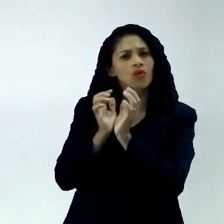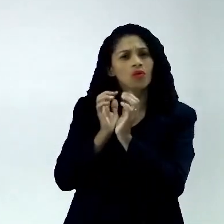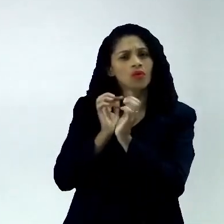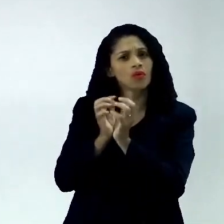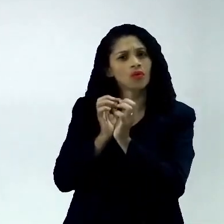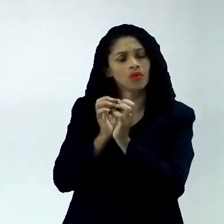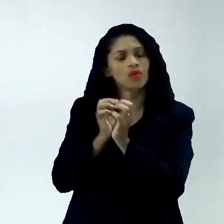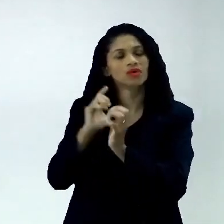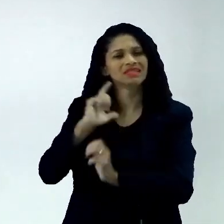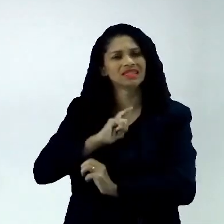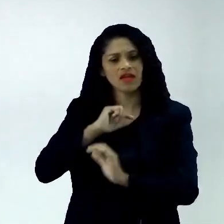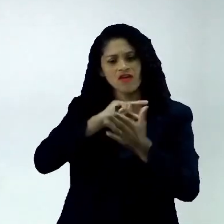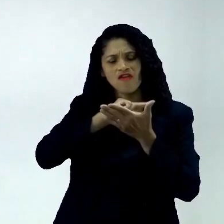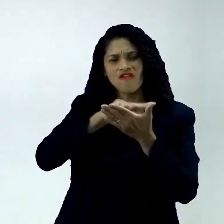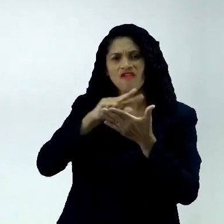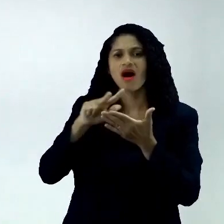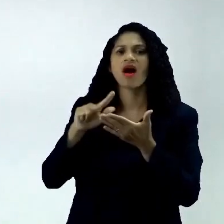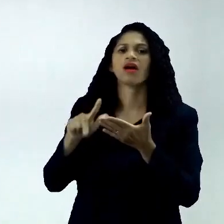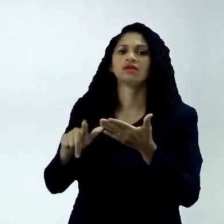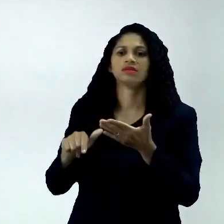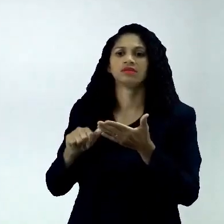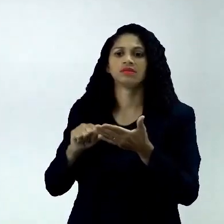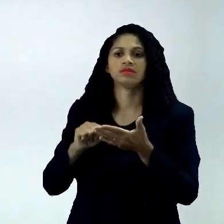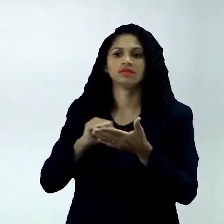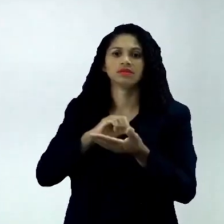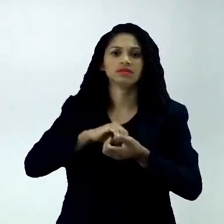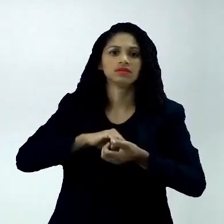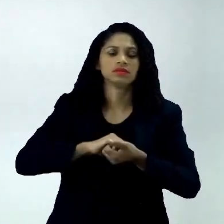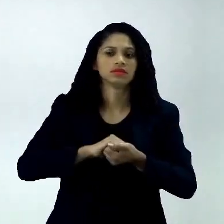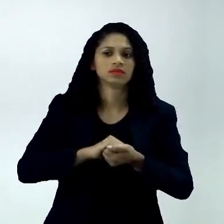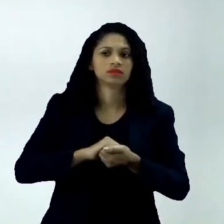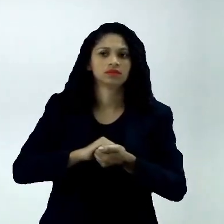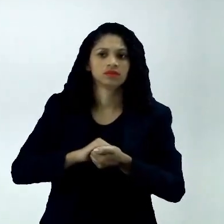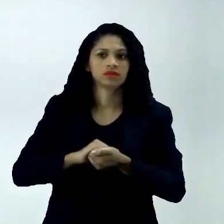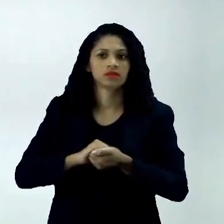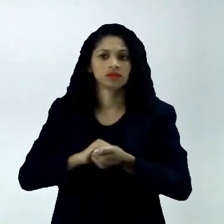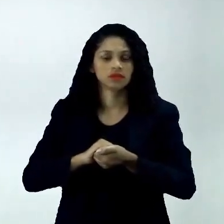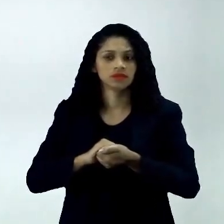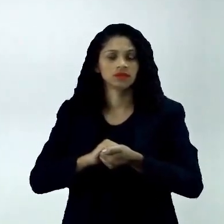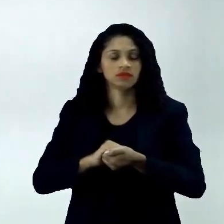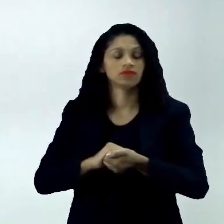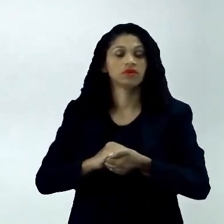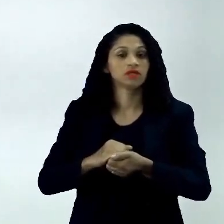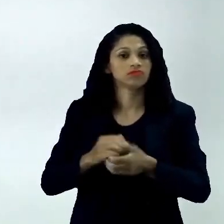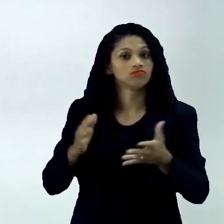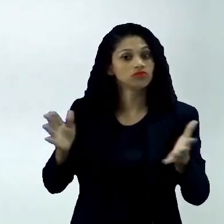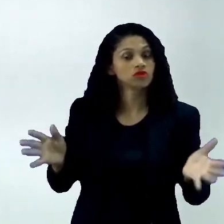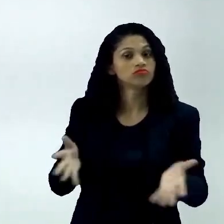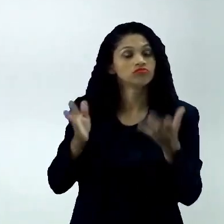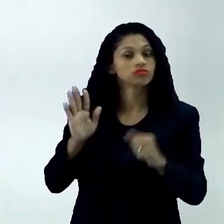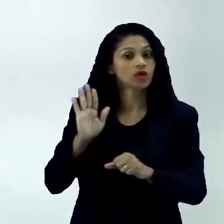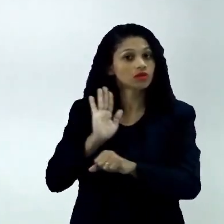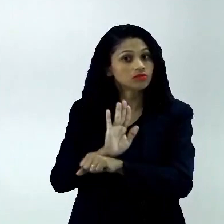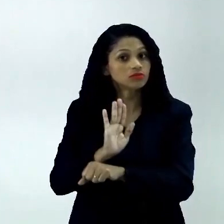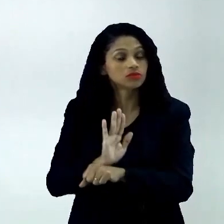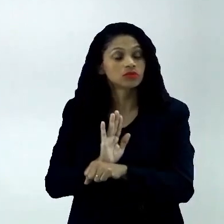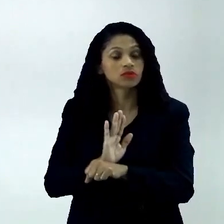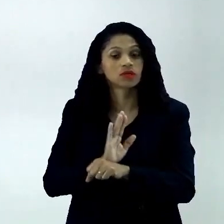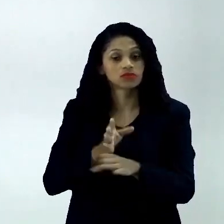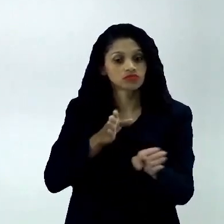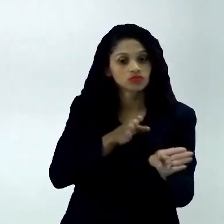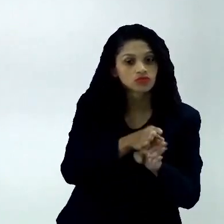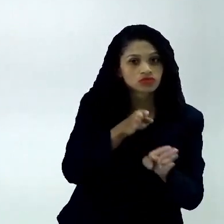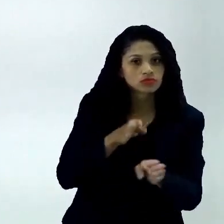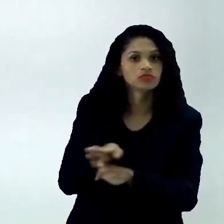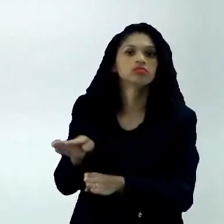E lembra também que o sistema nervoso, ele é o nosso sistema chefão. Ele que vai ajudar em todo o nosso comando e que vai, inclusive, influenciar a ação